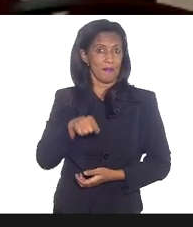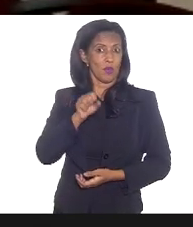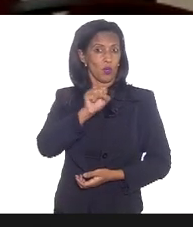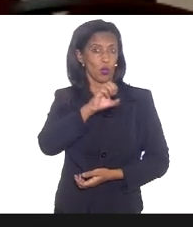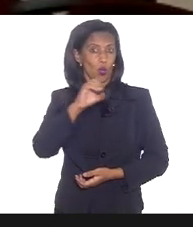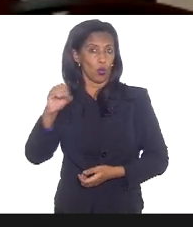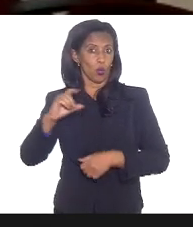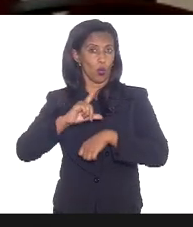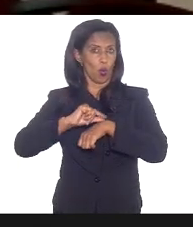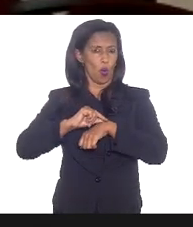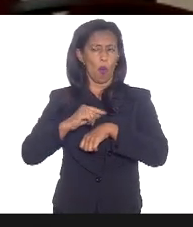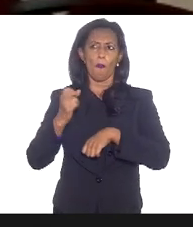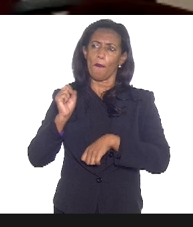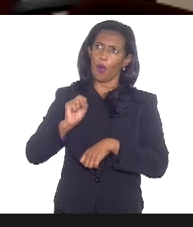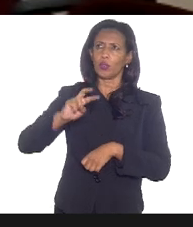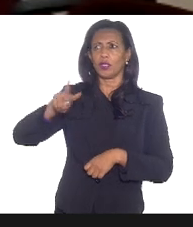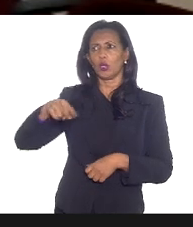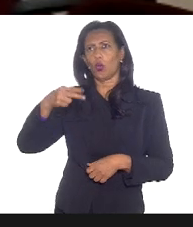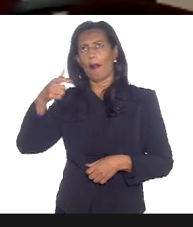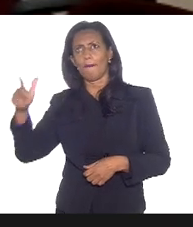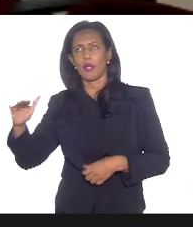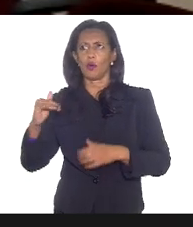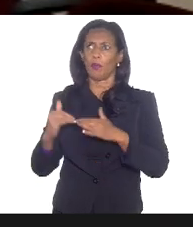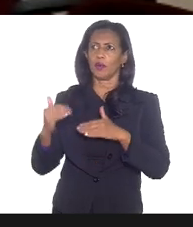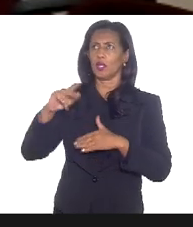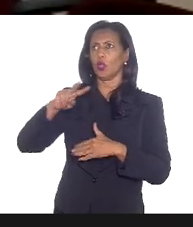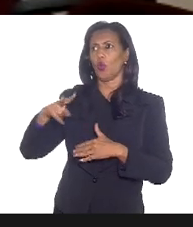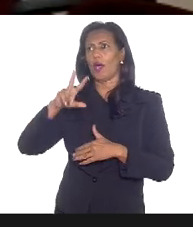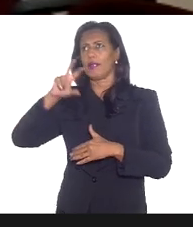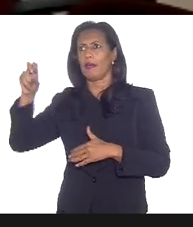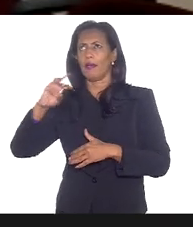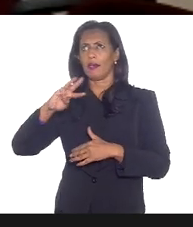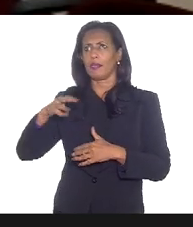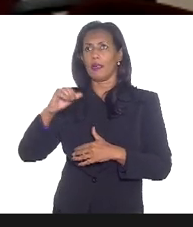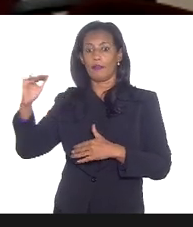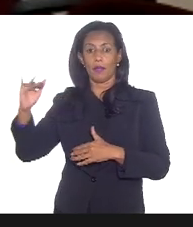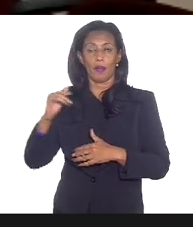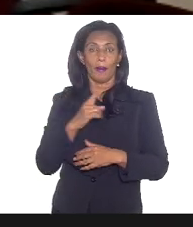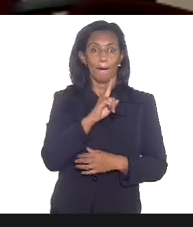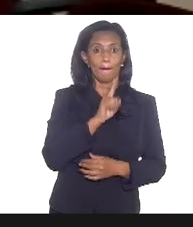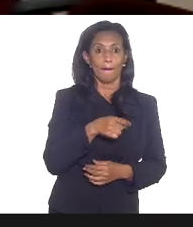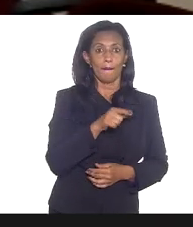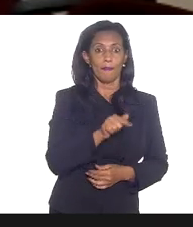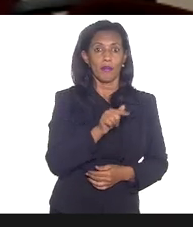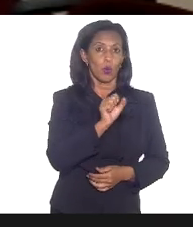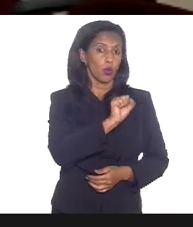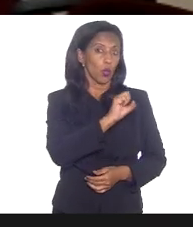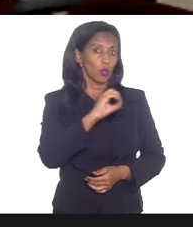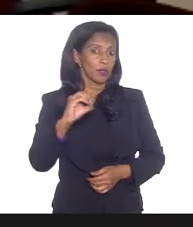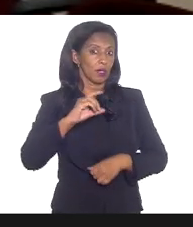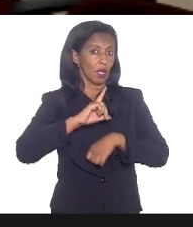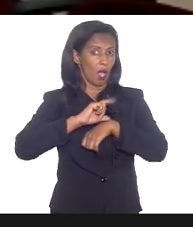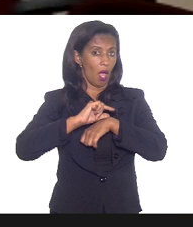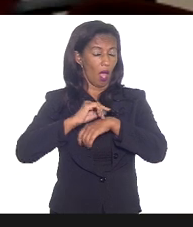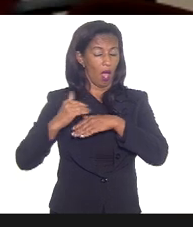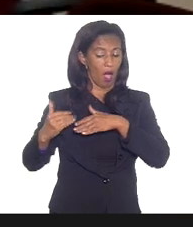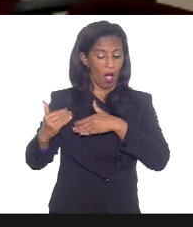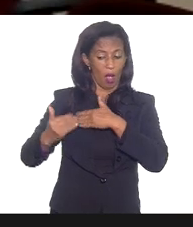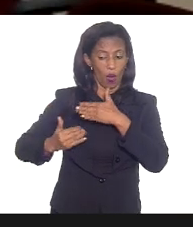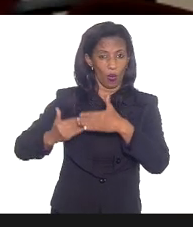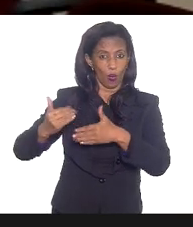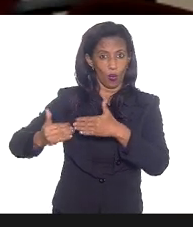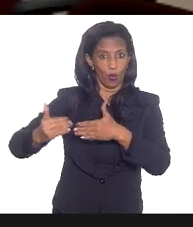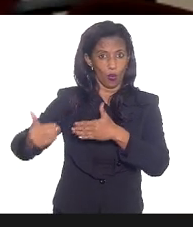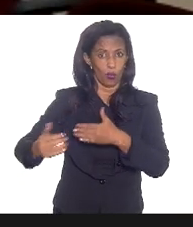Eu não posso ter 2.000, 2.300, 2.500, 3.000. São 1.800 horas ao longo